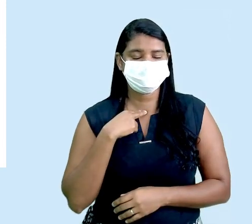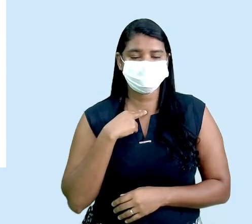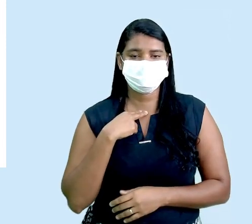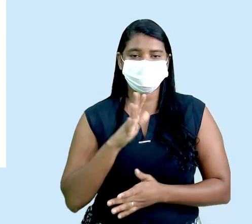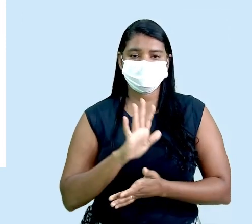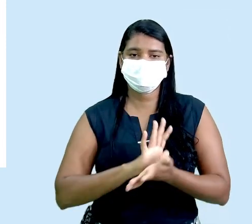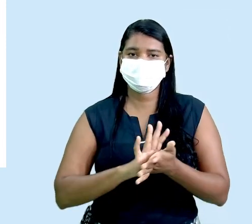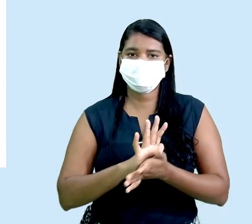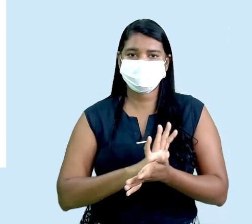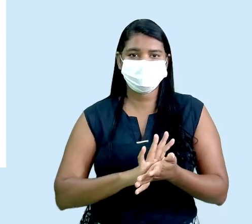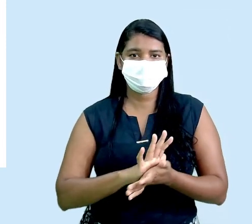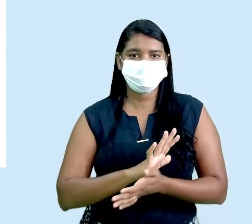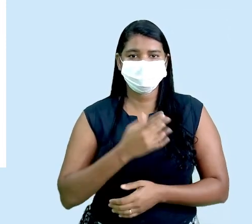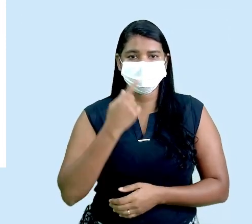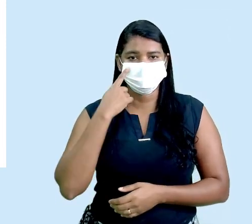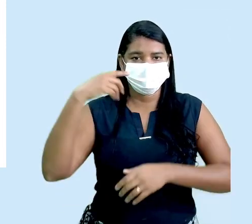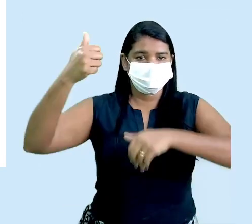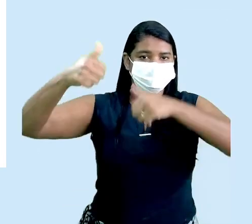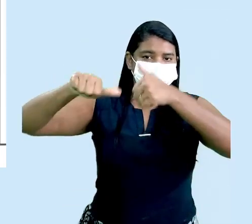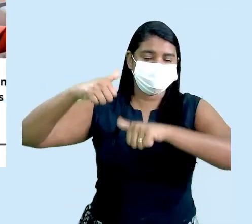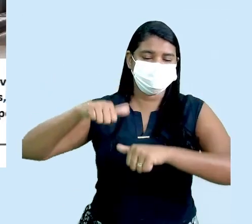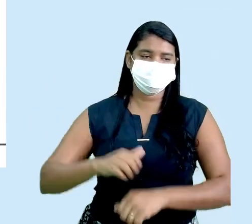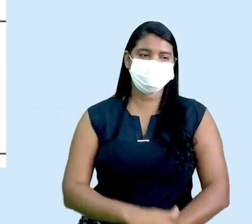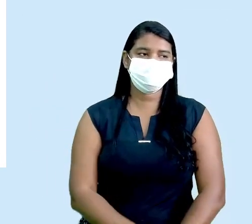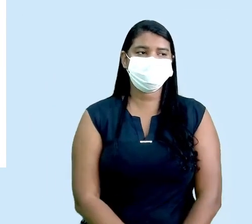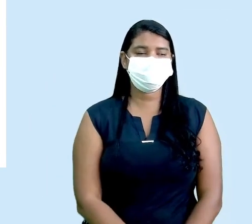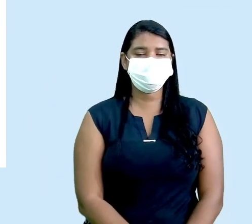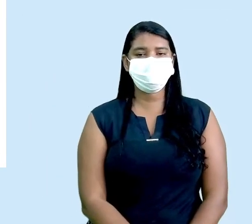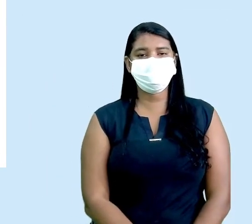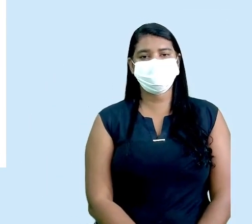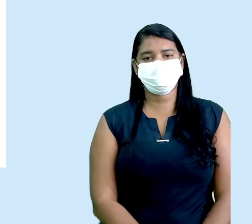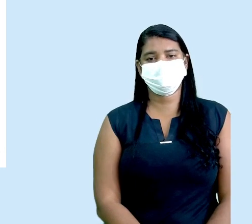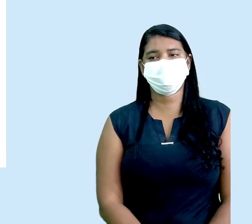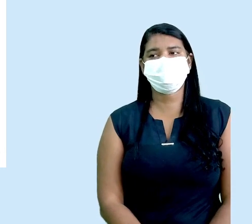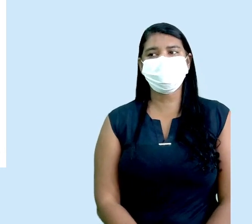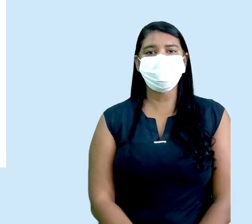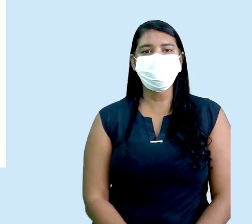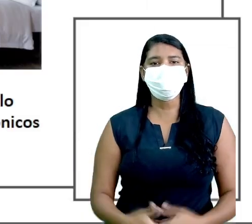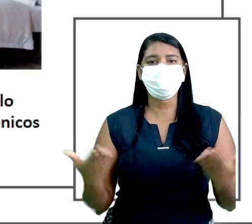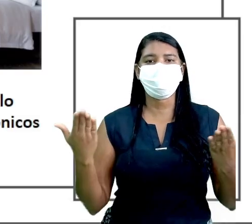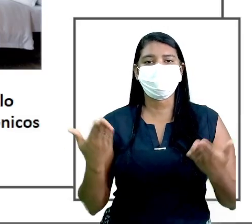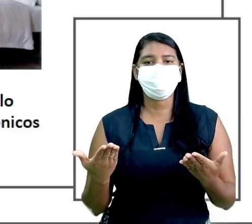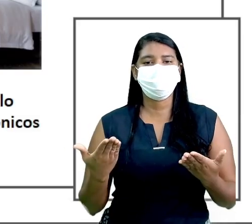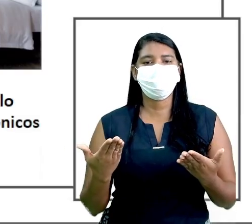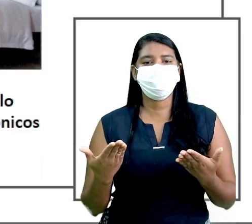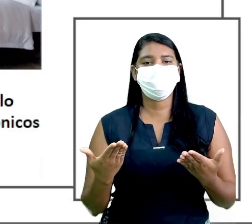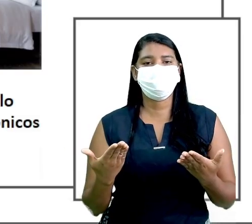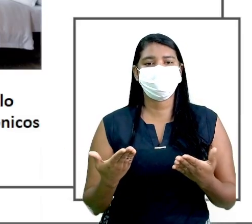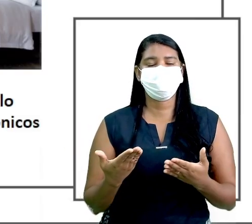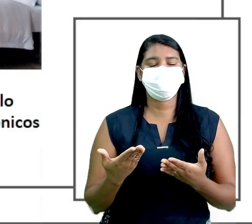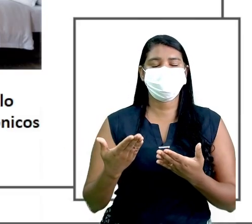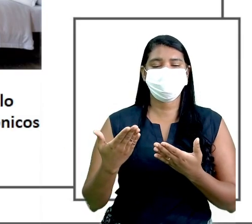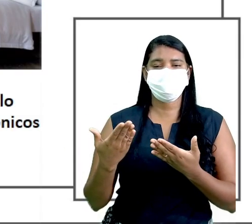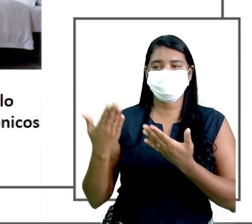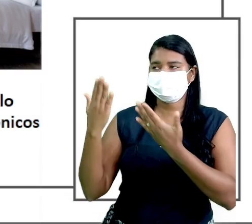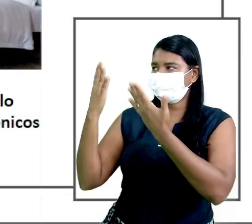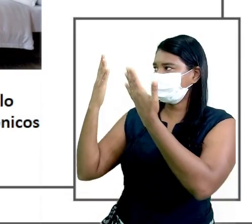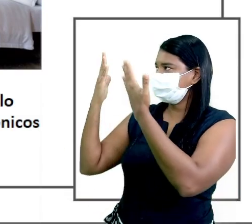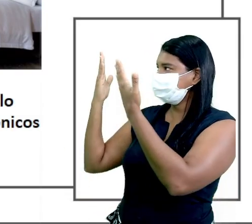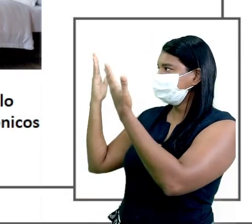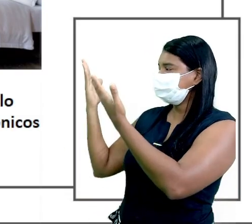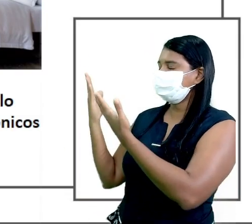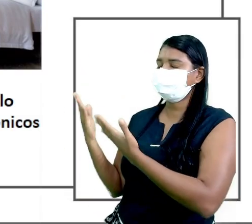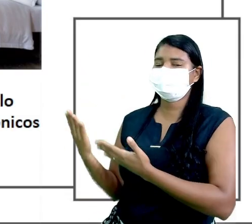dispensar de ver e analisar essas correntes, né? Aqui a gente tem alguns espaços contemporâneos, né? As linhas